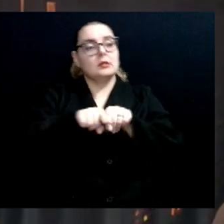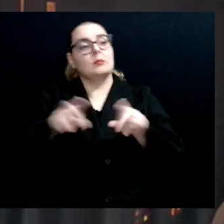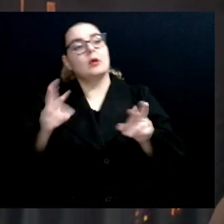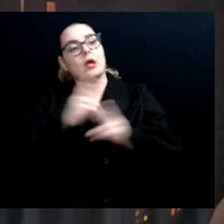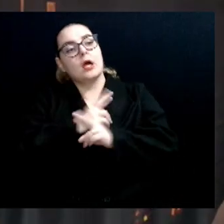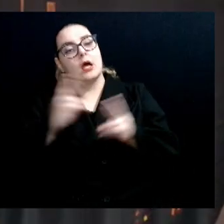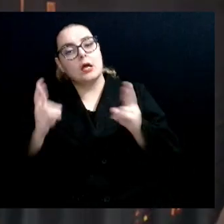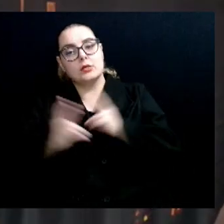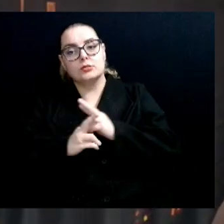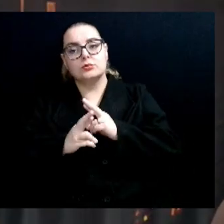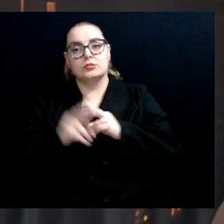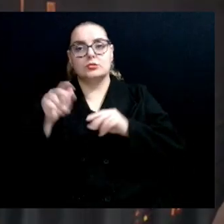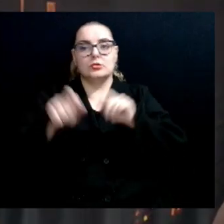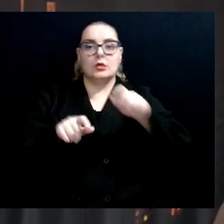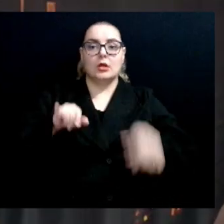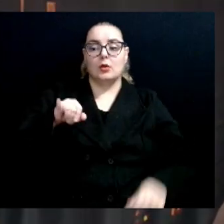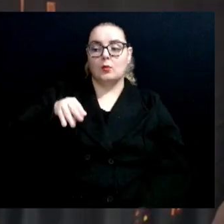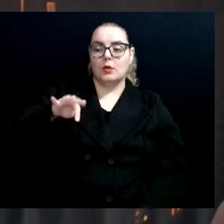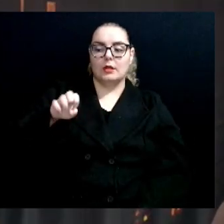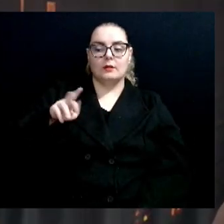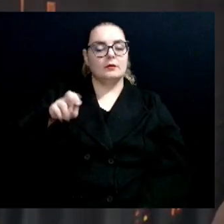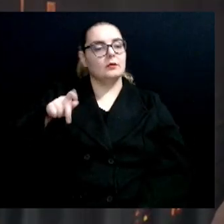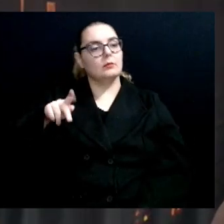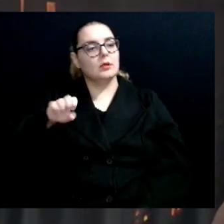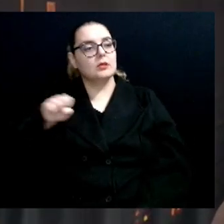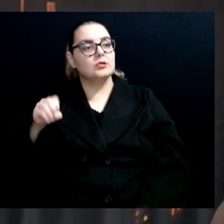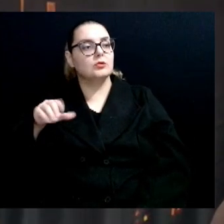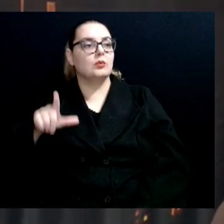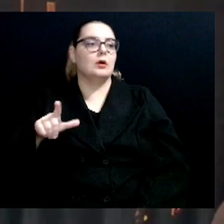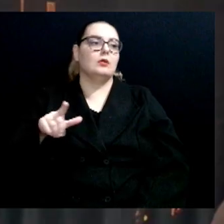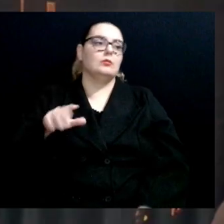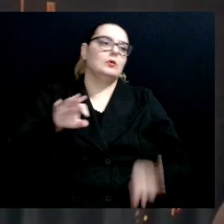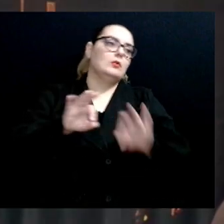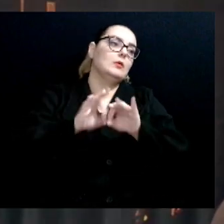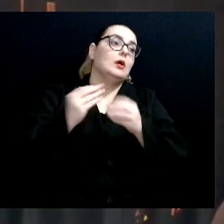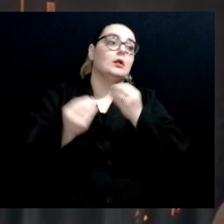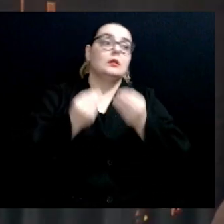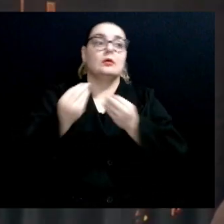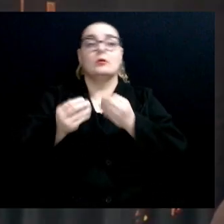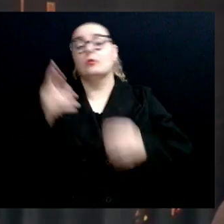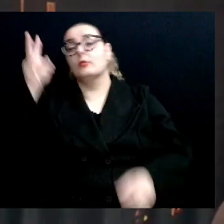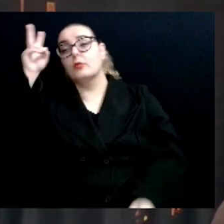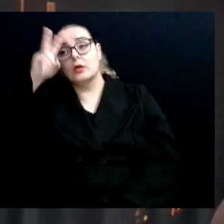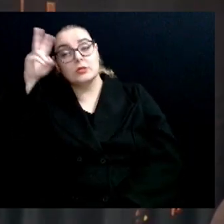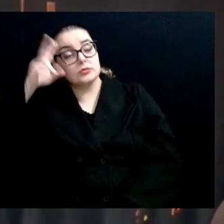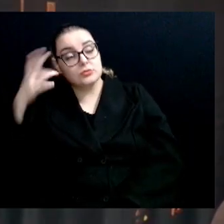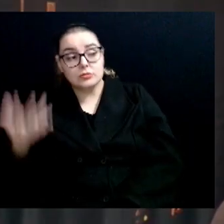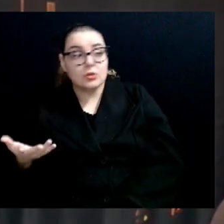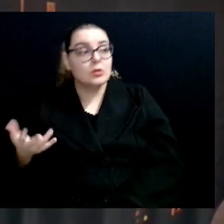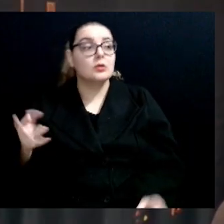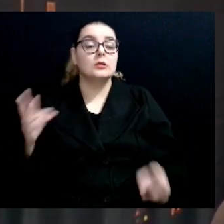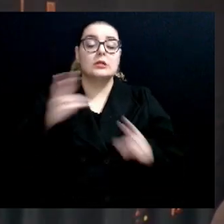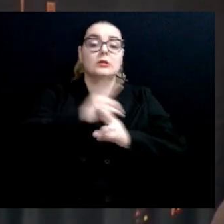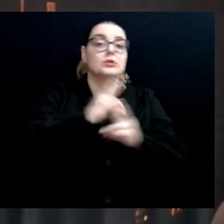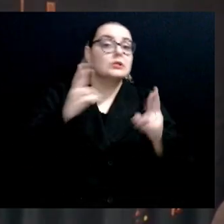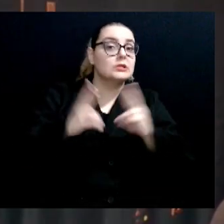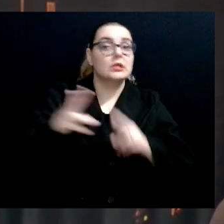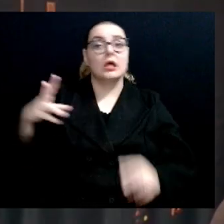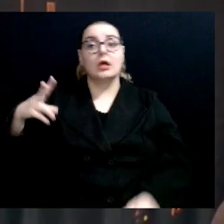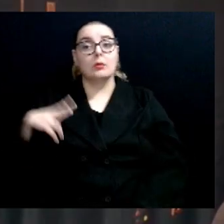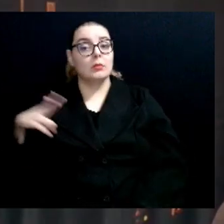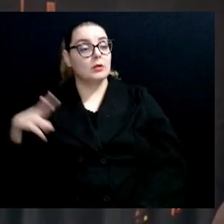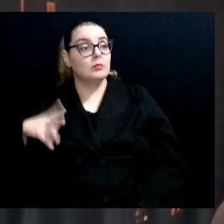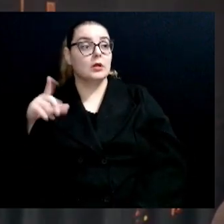da família, né? Então, como é que foi a história dessas relações pessoais? Por isso a importância da gente cuidar